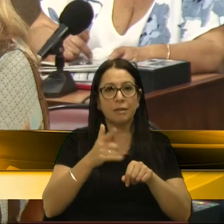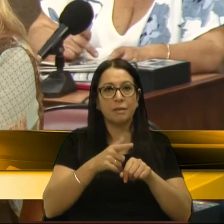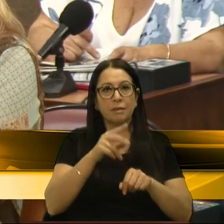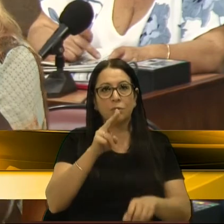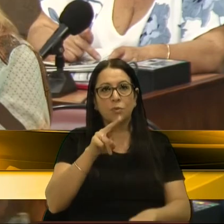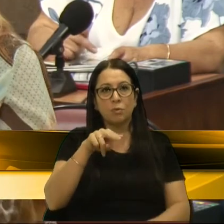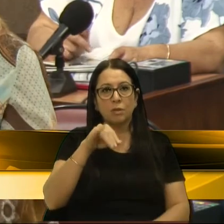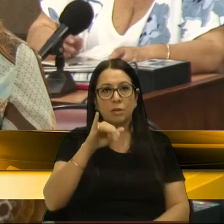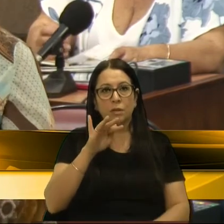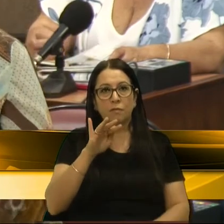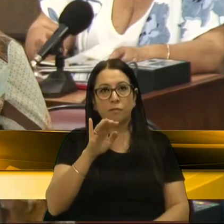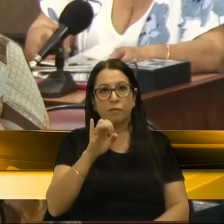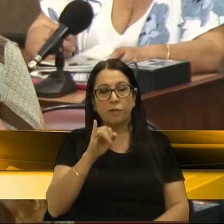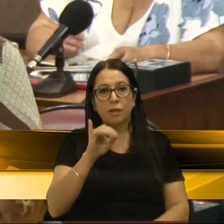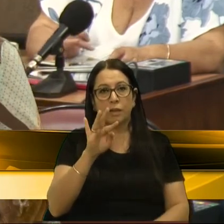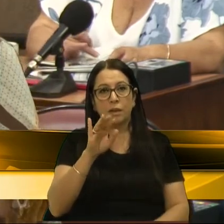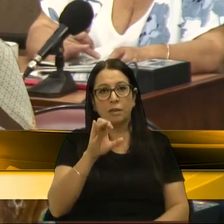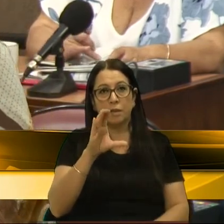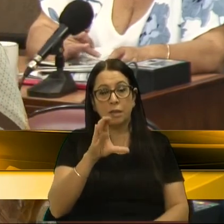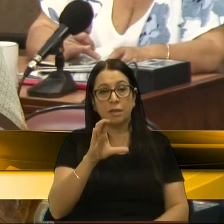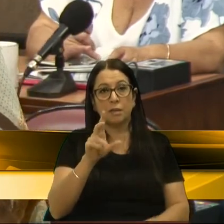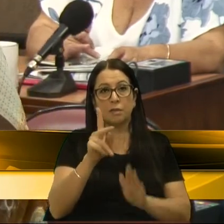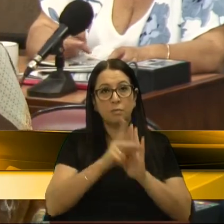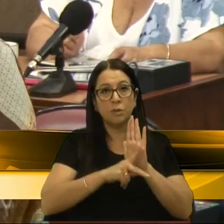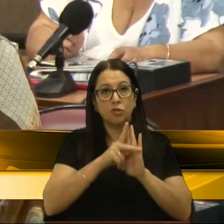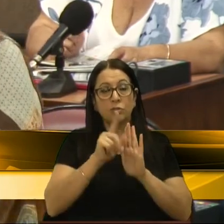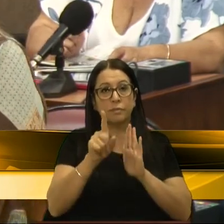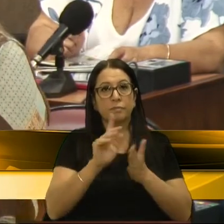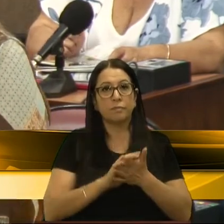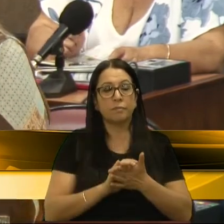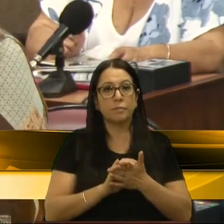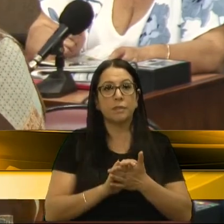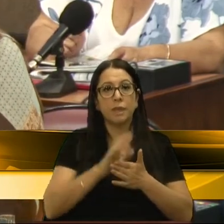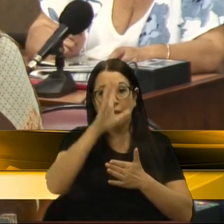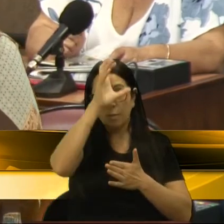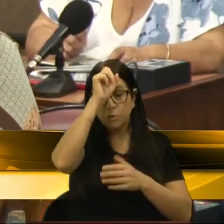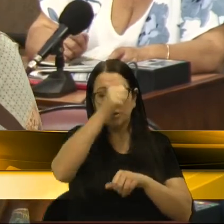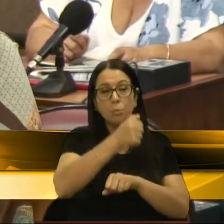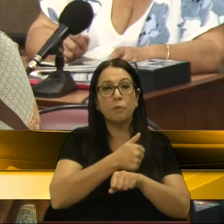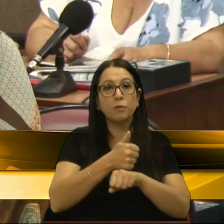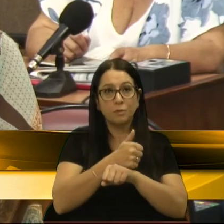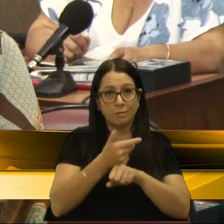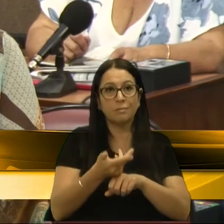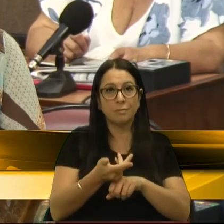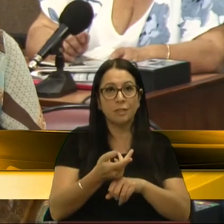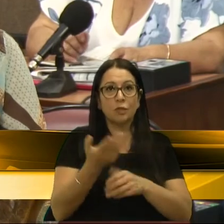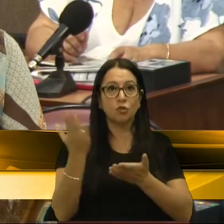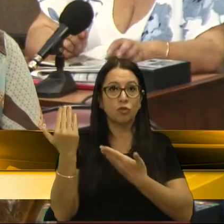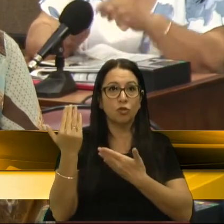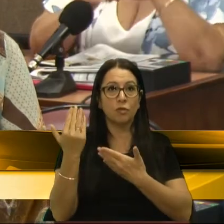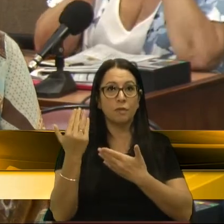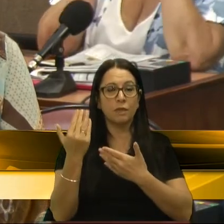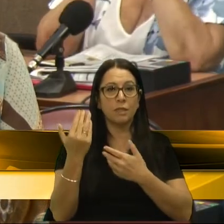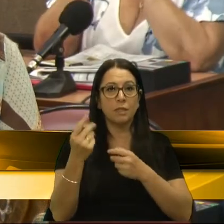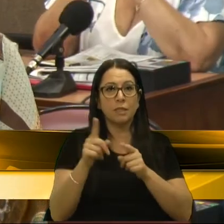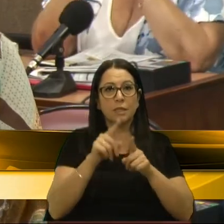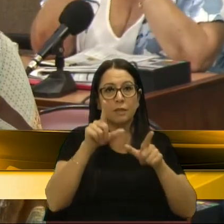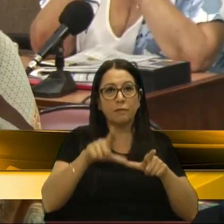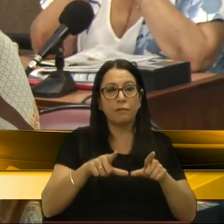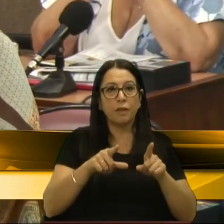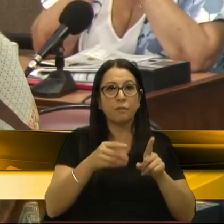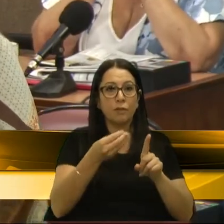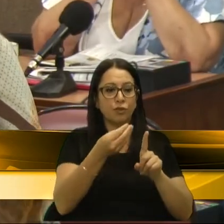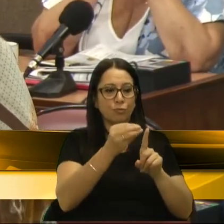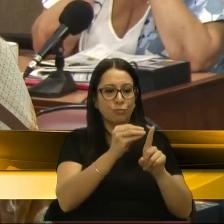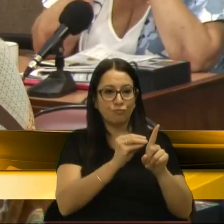Unifitec, que a gente está com um projeto para aprendizagem profissional de jovens em vulnerabilidade social.